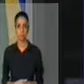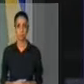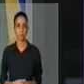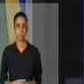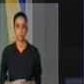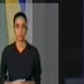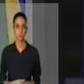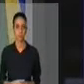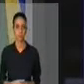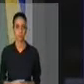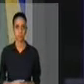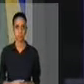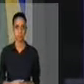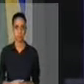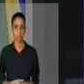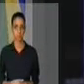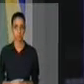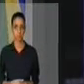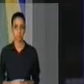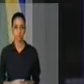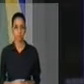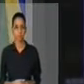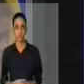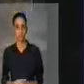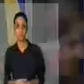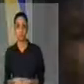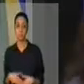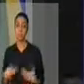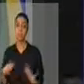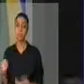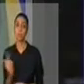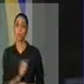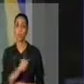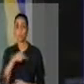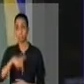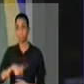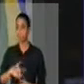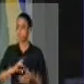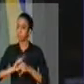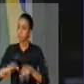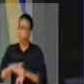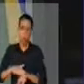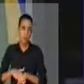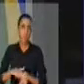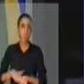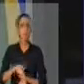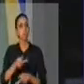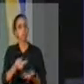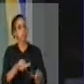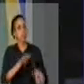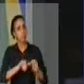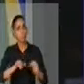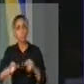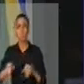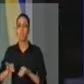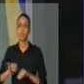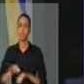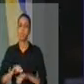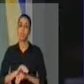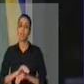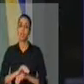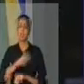concluindo, senhor presidente, estamos aqui nos colocando à disposição, convidamos essas pessoas para vir aqui mostrar ao